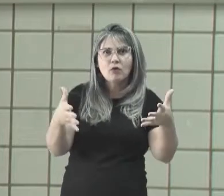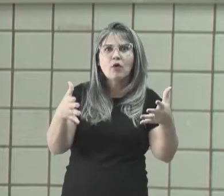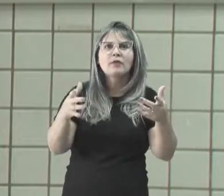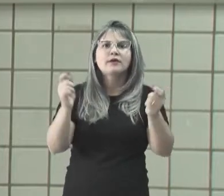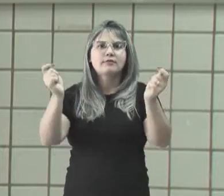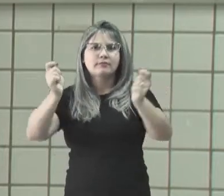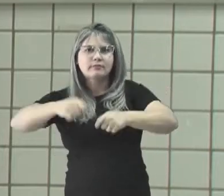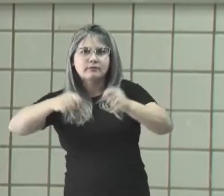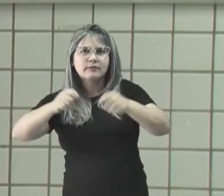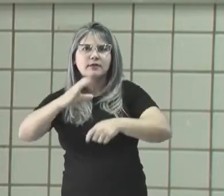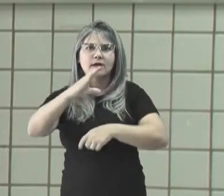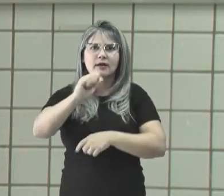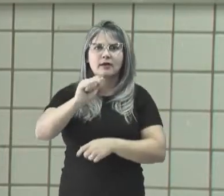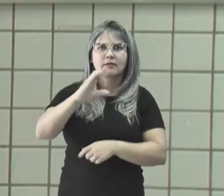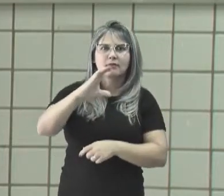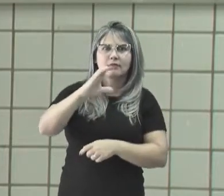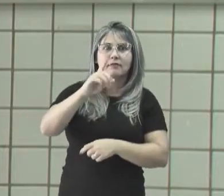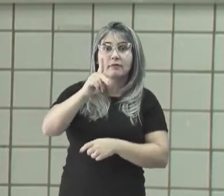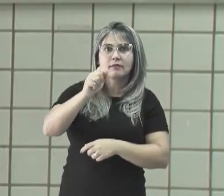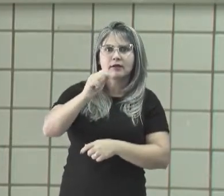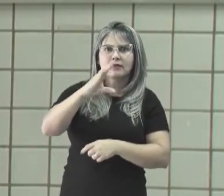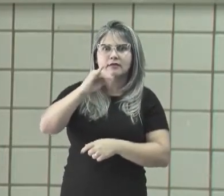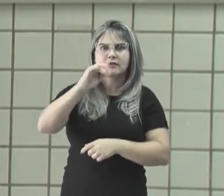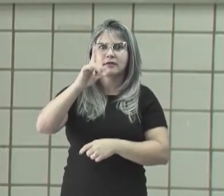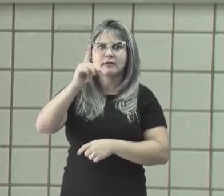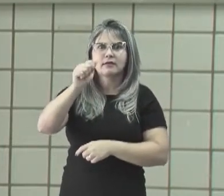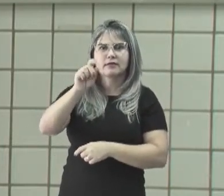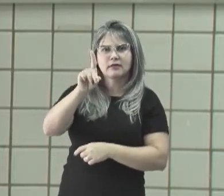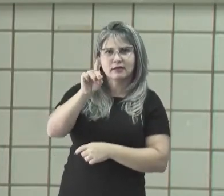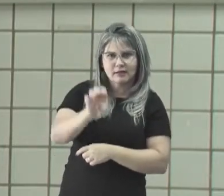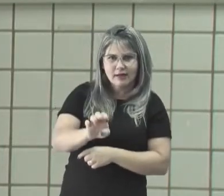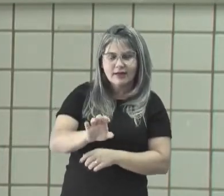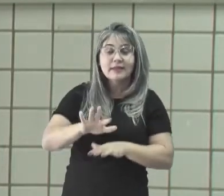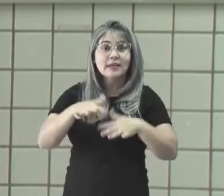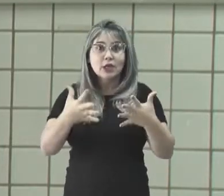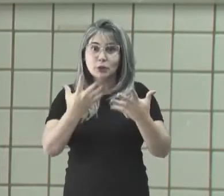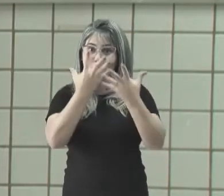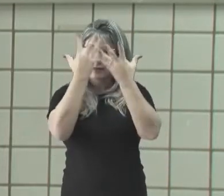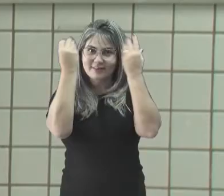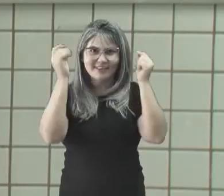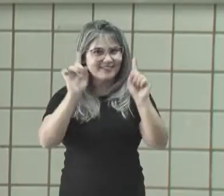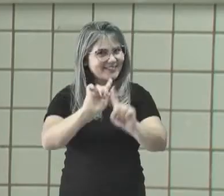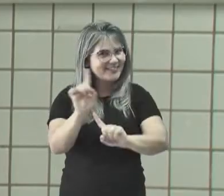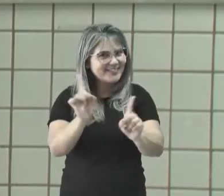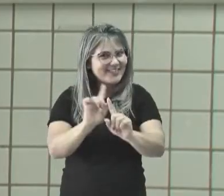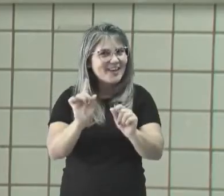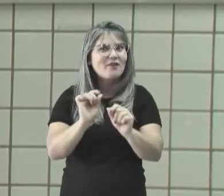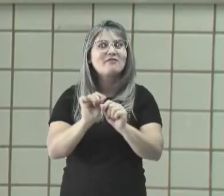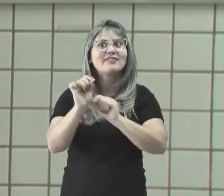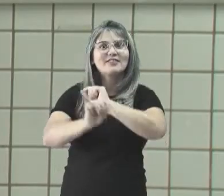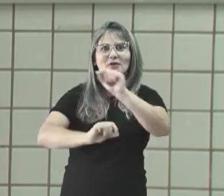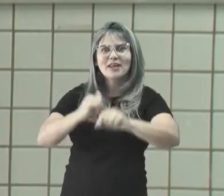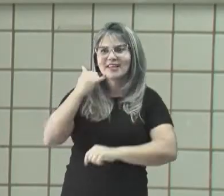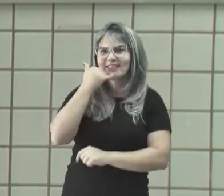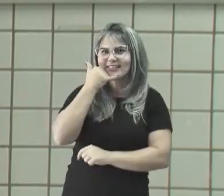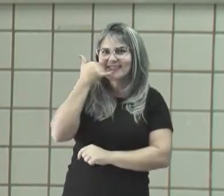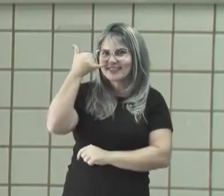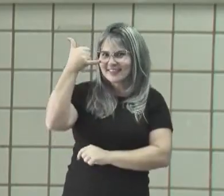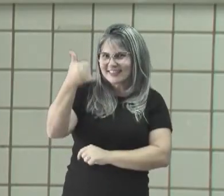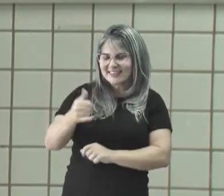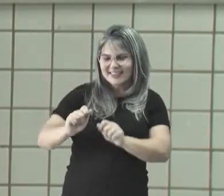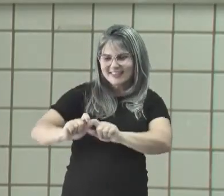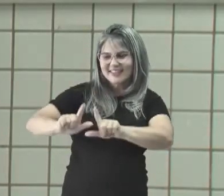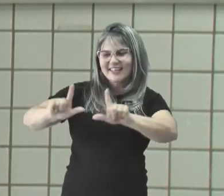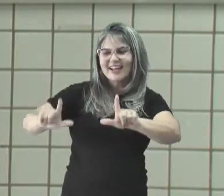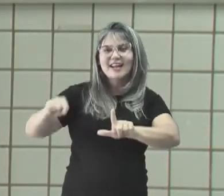de avaliar as nossas teleaulas apontando a câmera do seu celular para esse QR Code que está aparecendo aqui no cantinho da sua